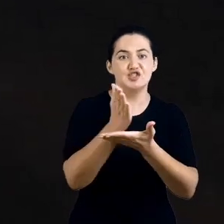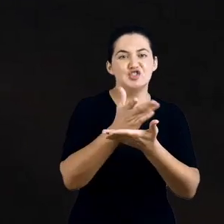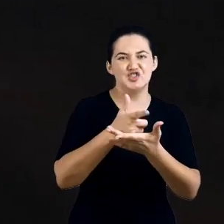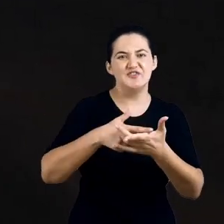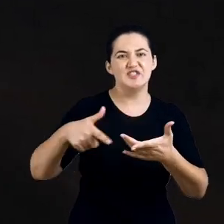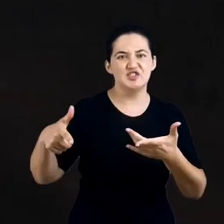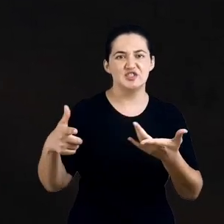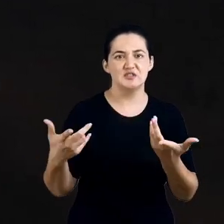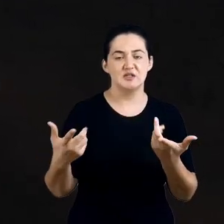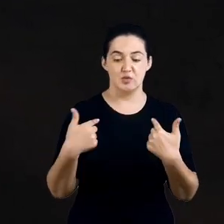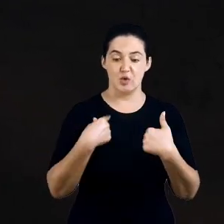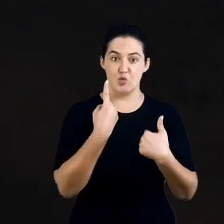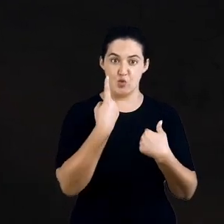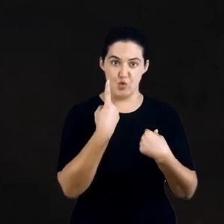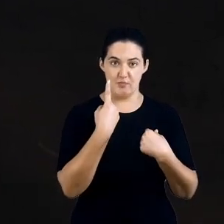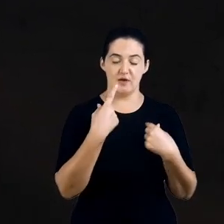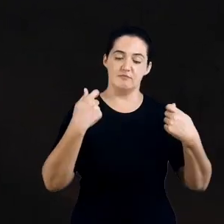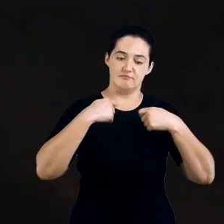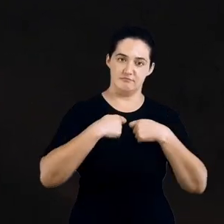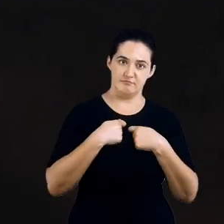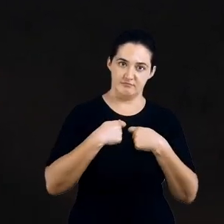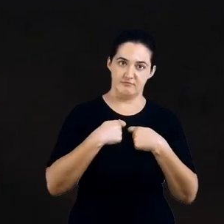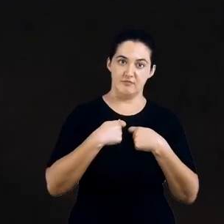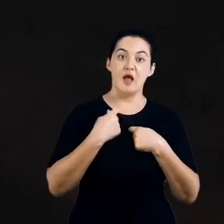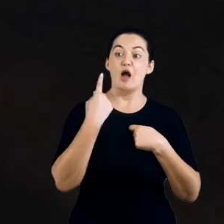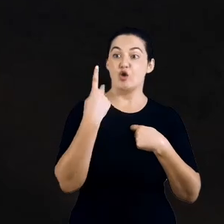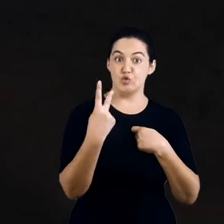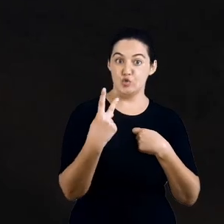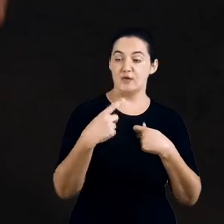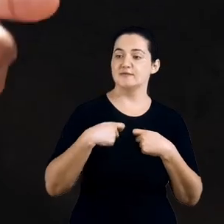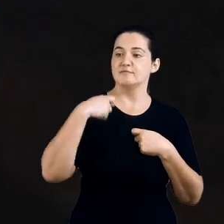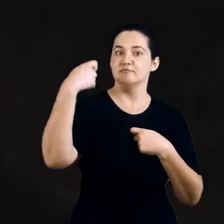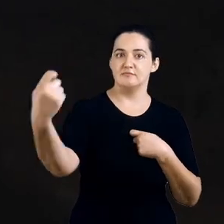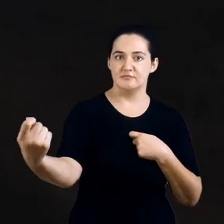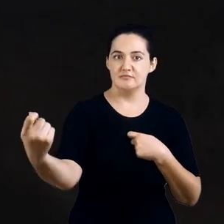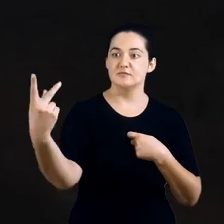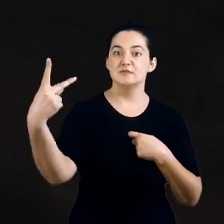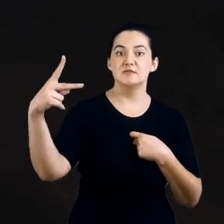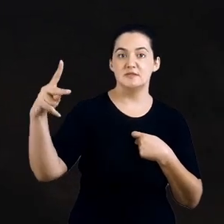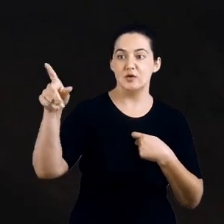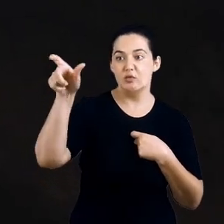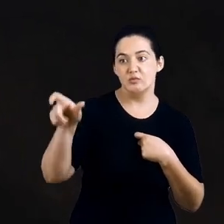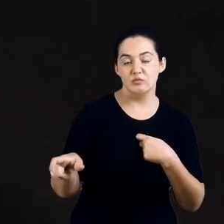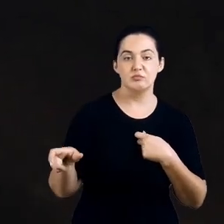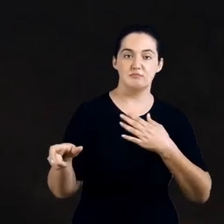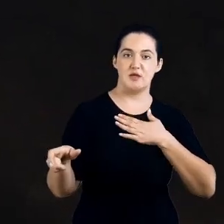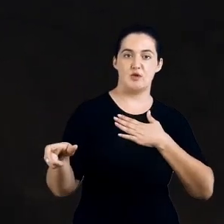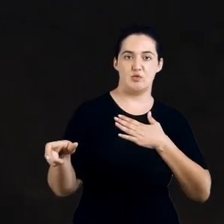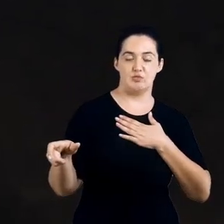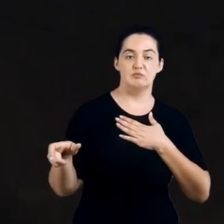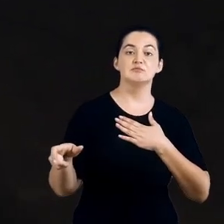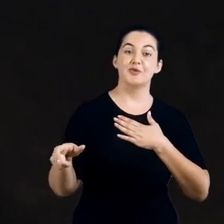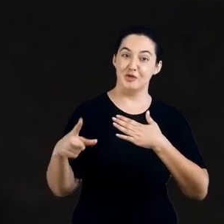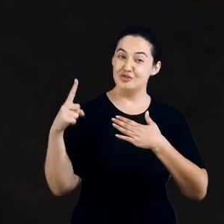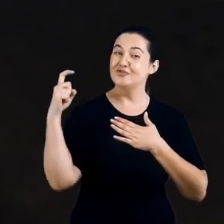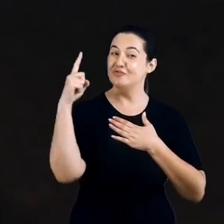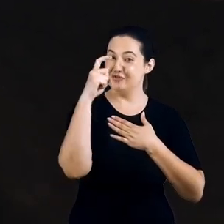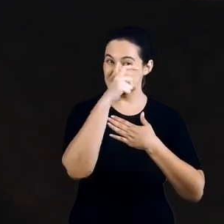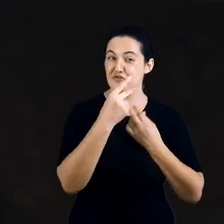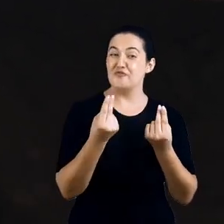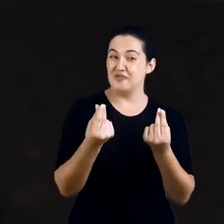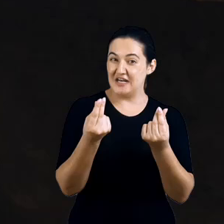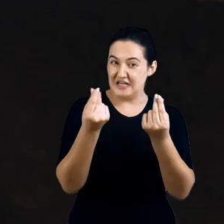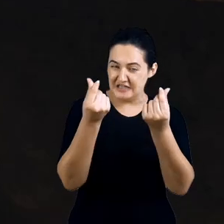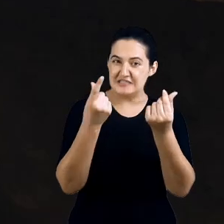uma roupa, fique com ela. Se você tiver duas, distribua a segunda para o seu semelhante. Então você vê quão custoso,